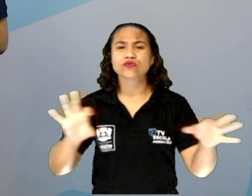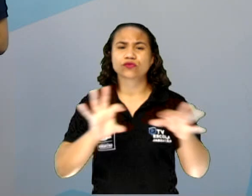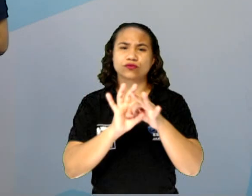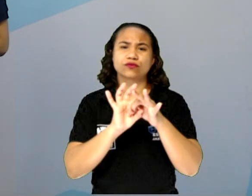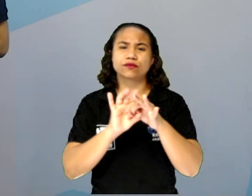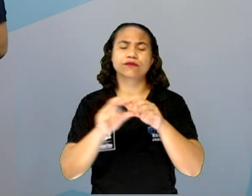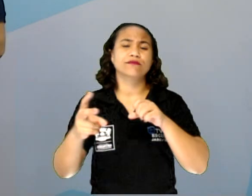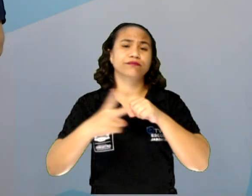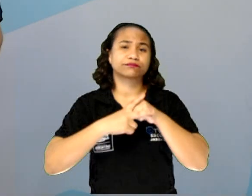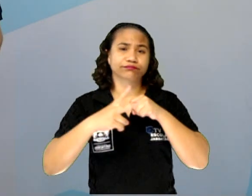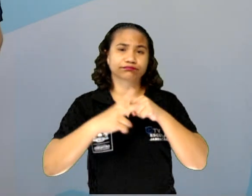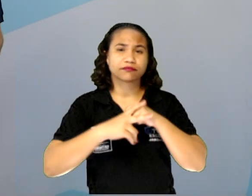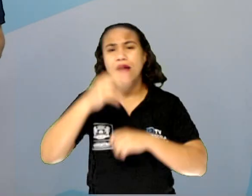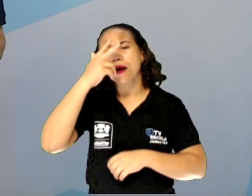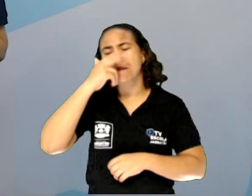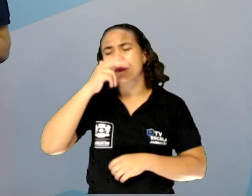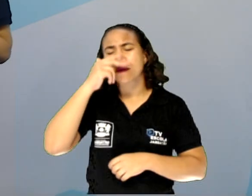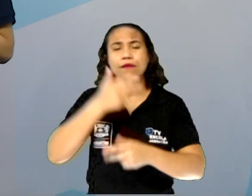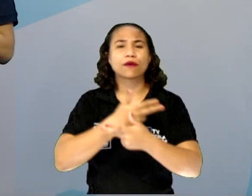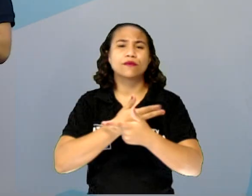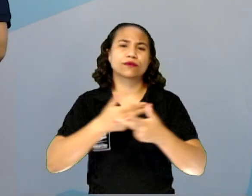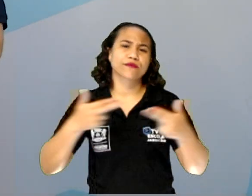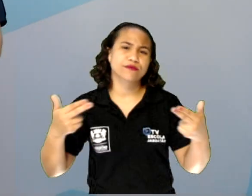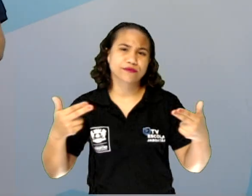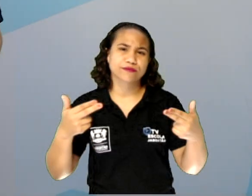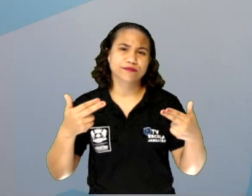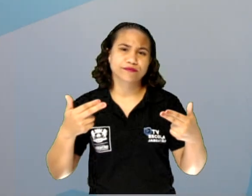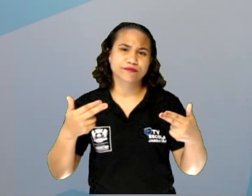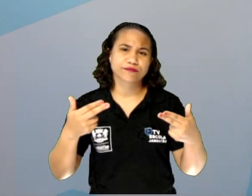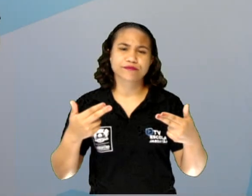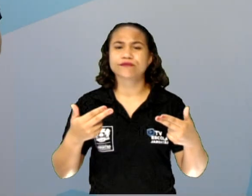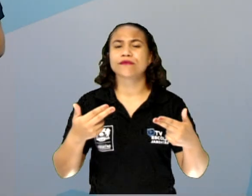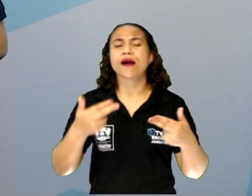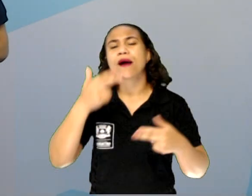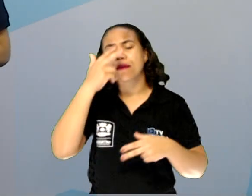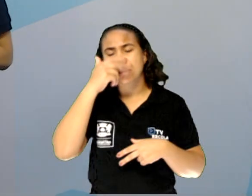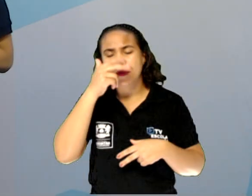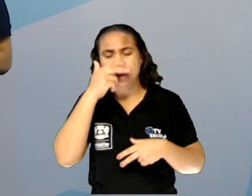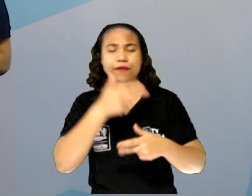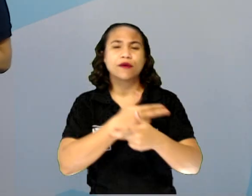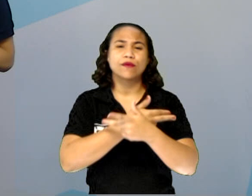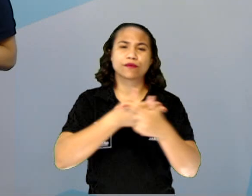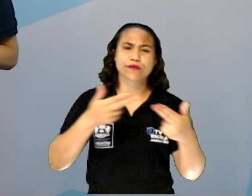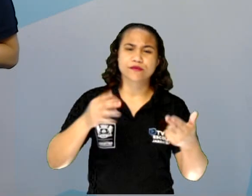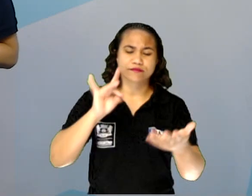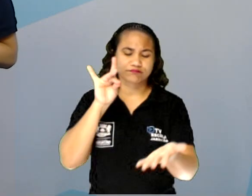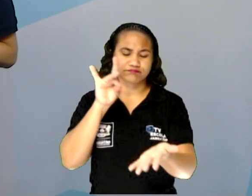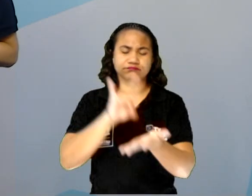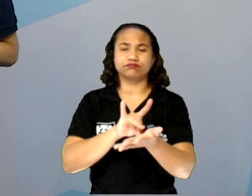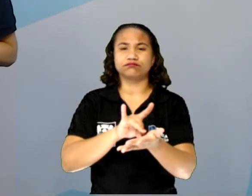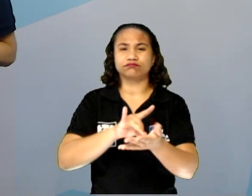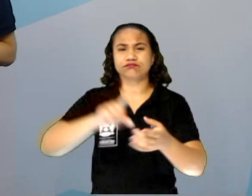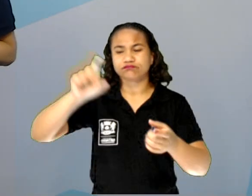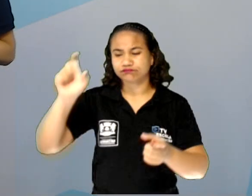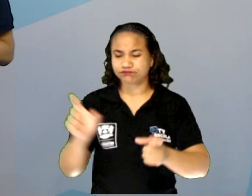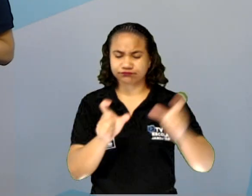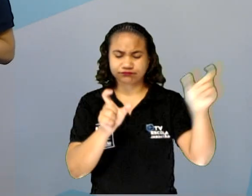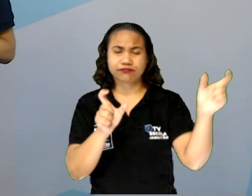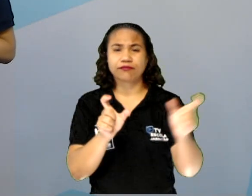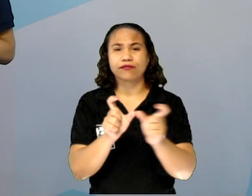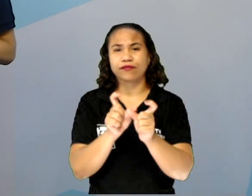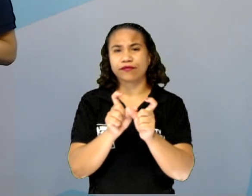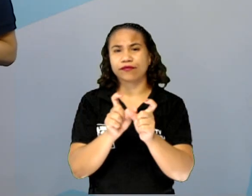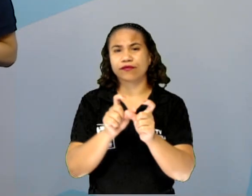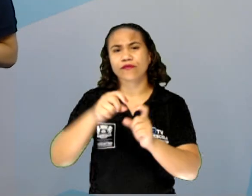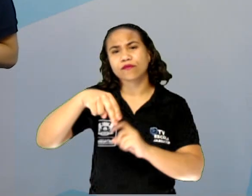verbo, lembra? É a mesma coisa do português, ou mesma coisa da forma afirmativa. A gente junta o pronome com o verbo e acrescenta